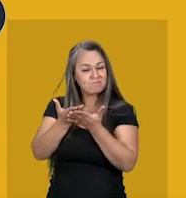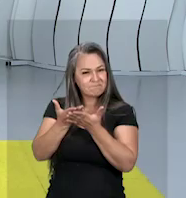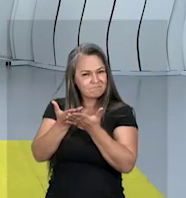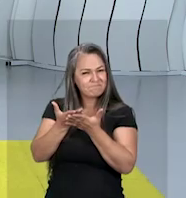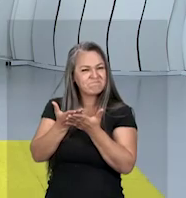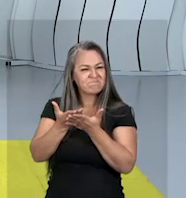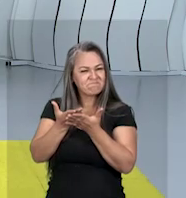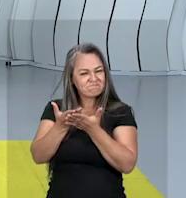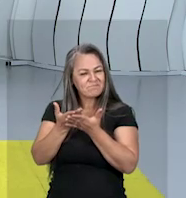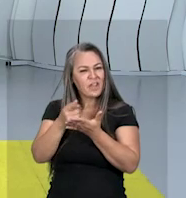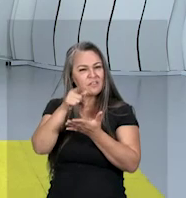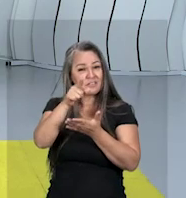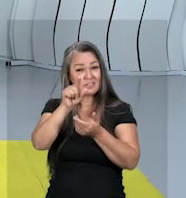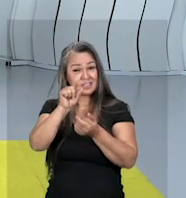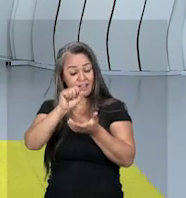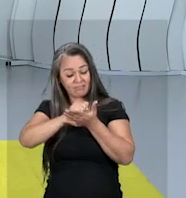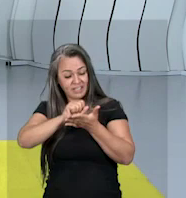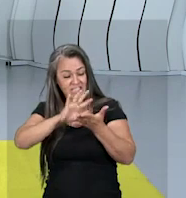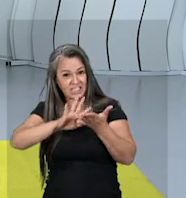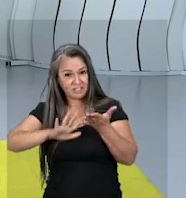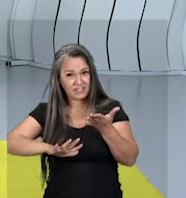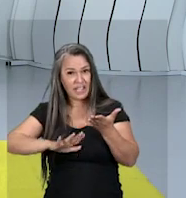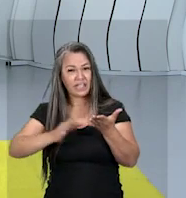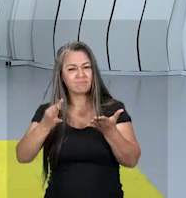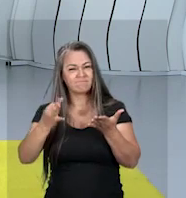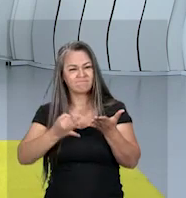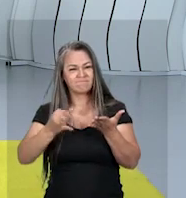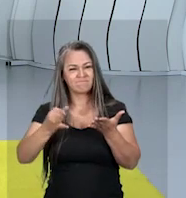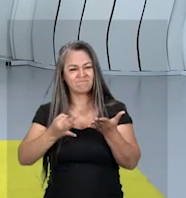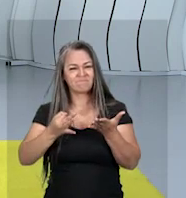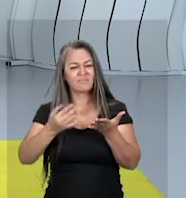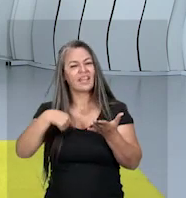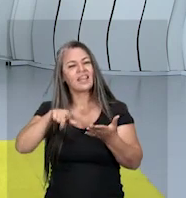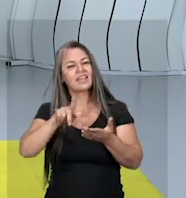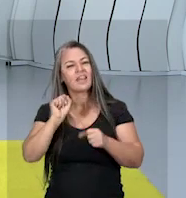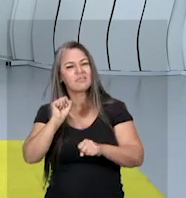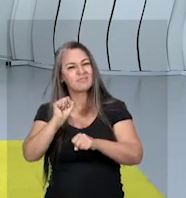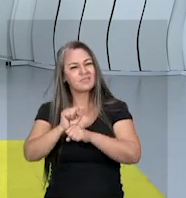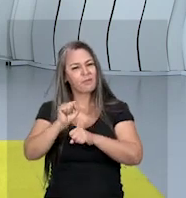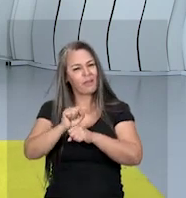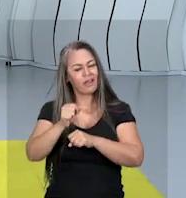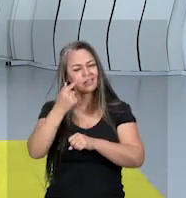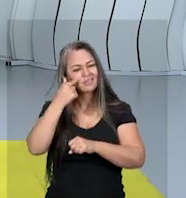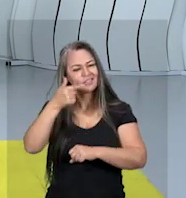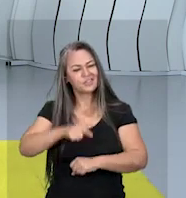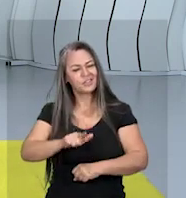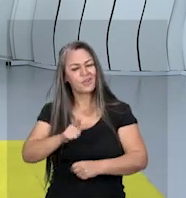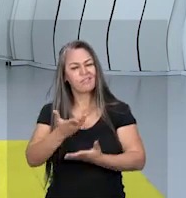que você faça as suas atividades, perfeito? E aguardo você para a próxima aula.